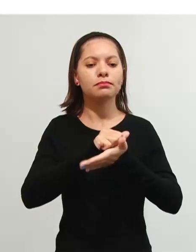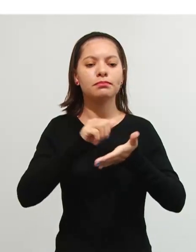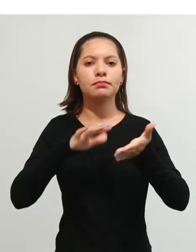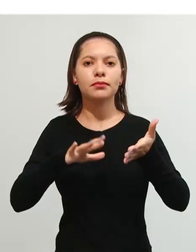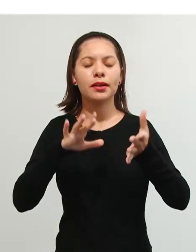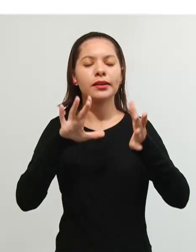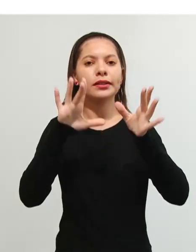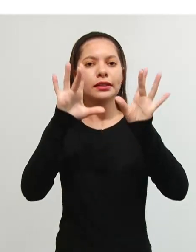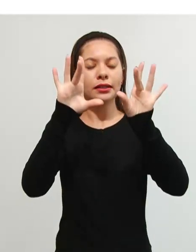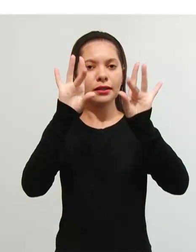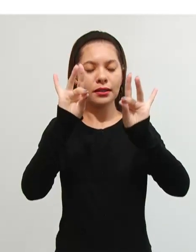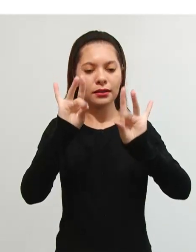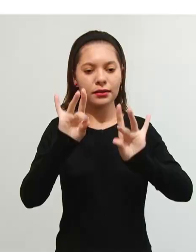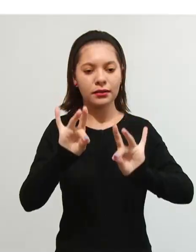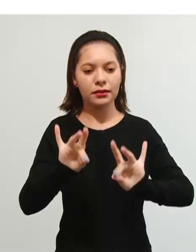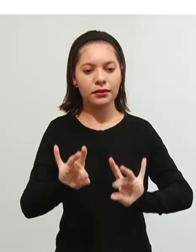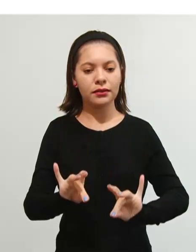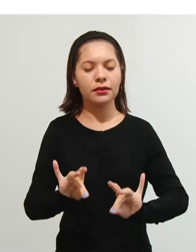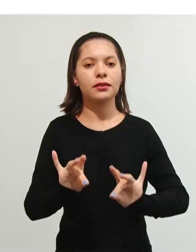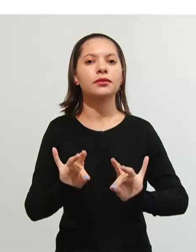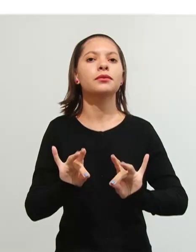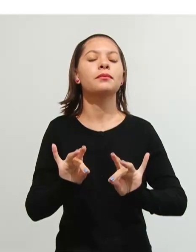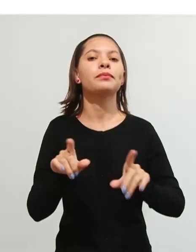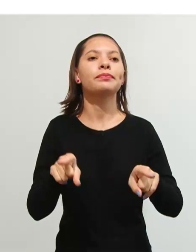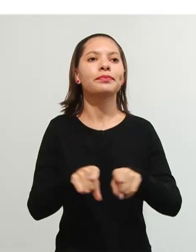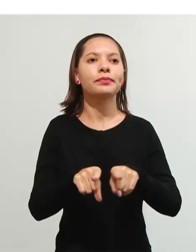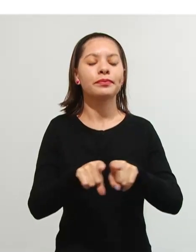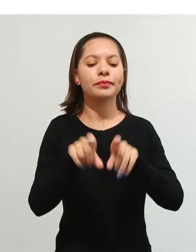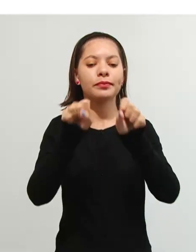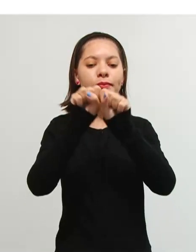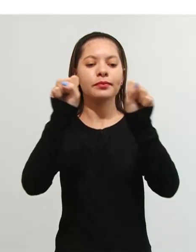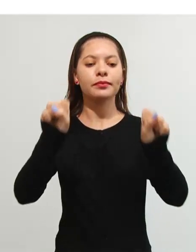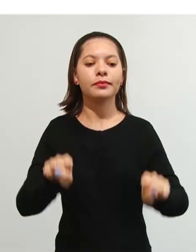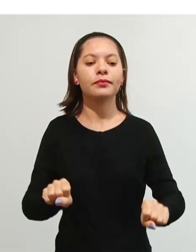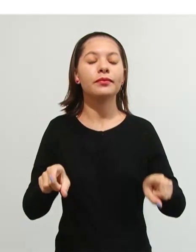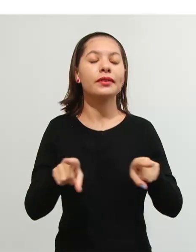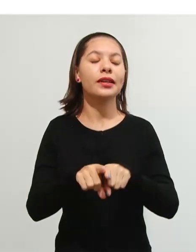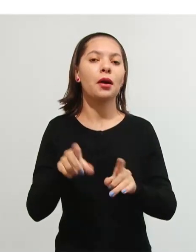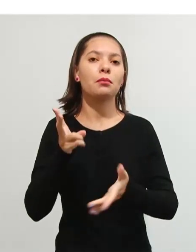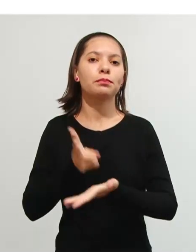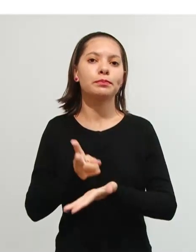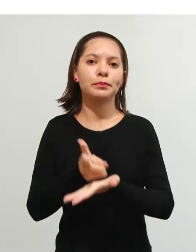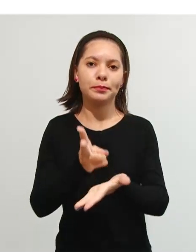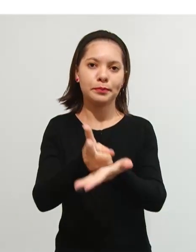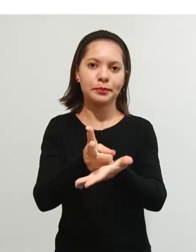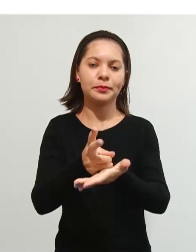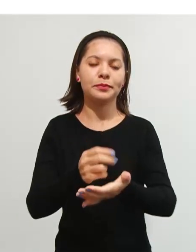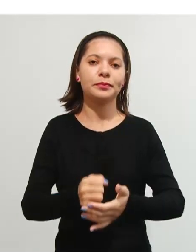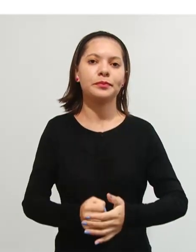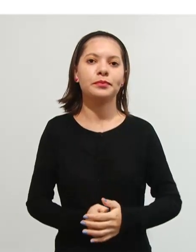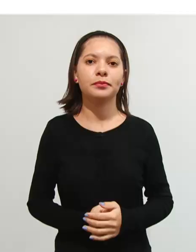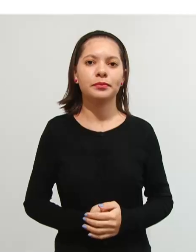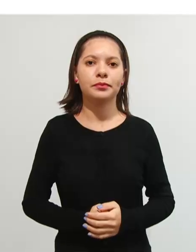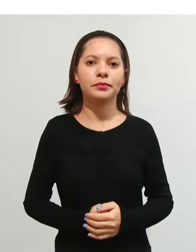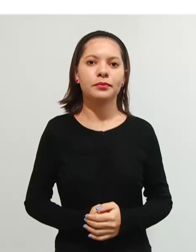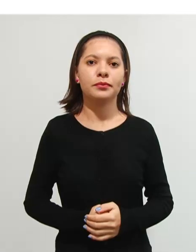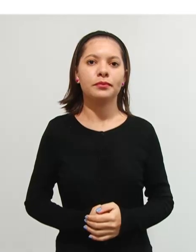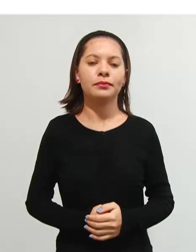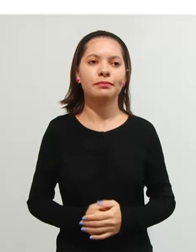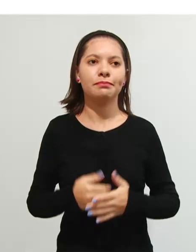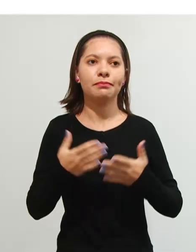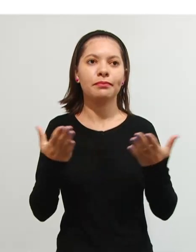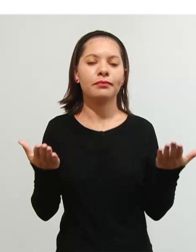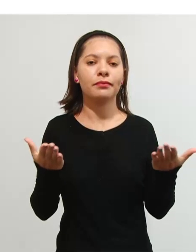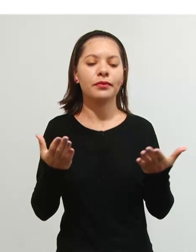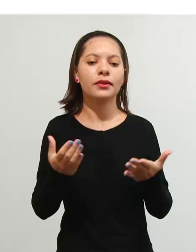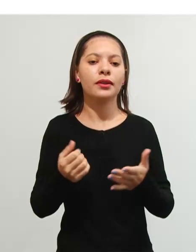ensino fosse cada vez mais detalhado, sistematizada e sucessivas. Com isso, a gente